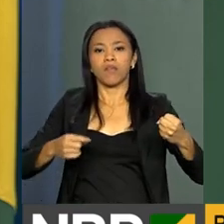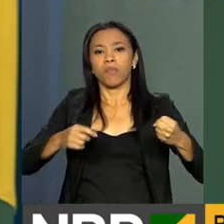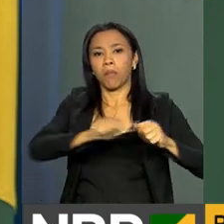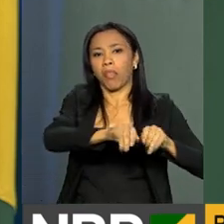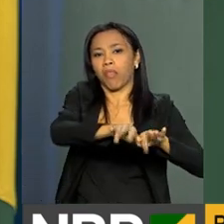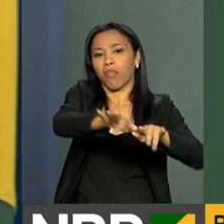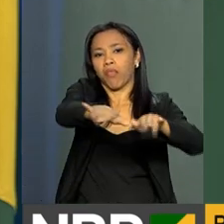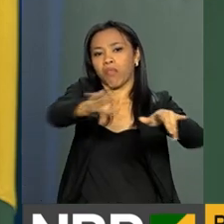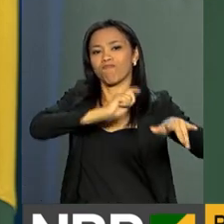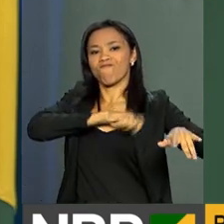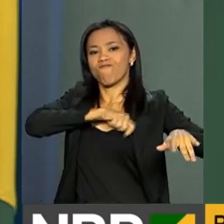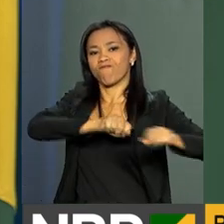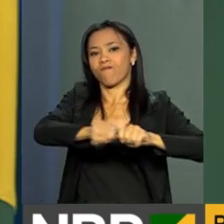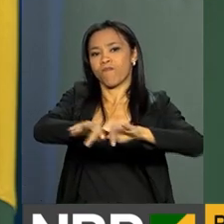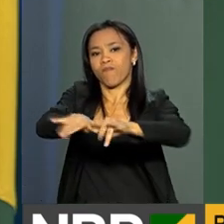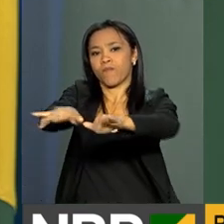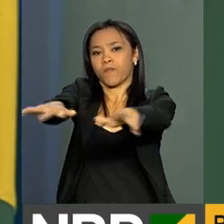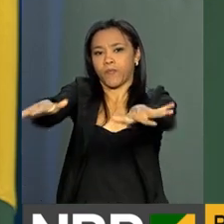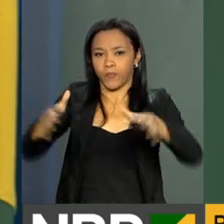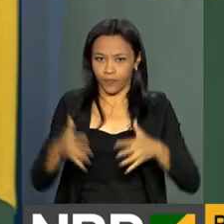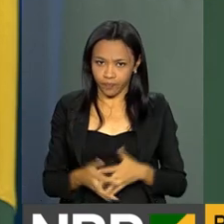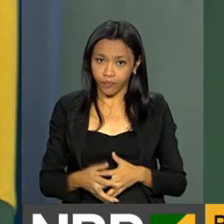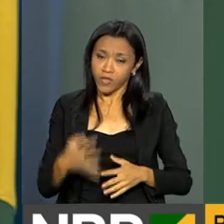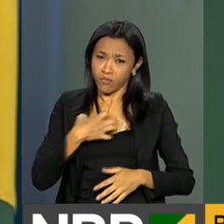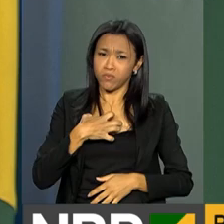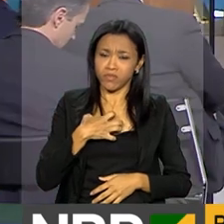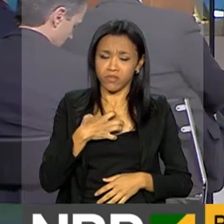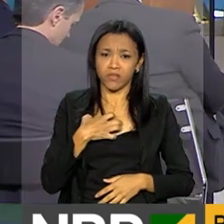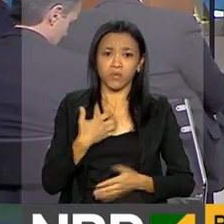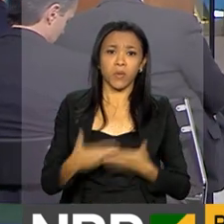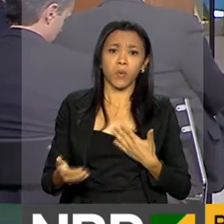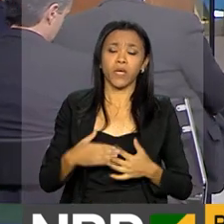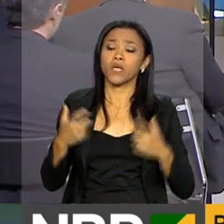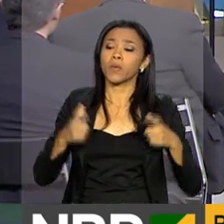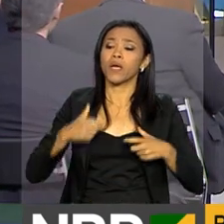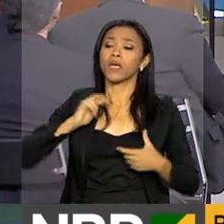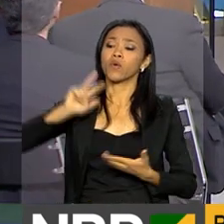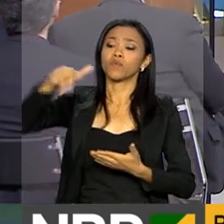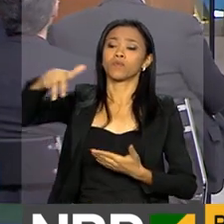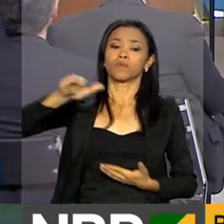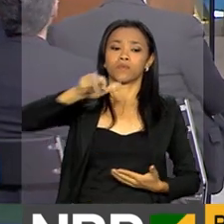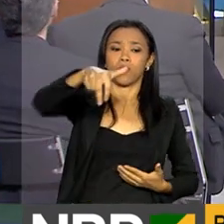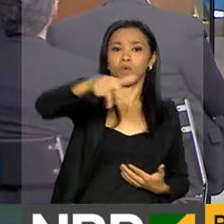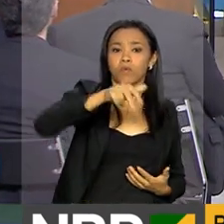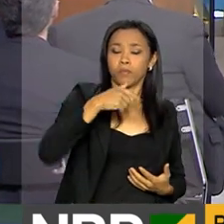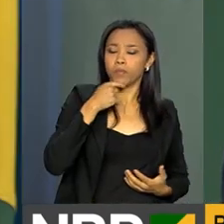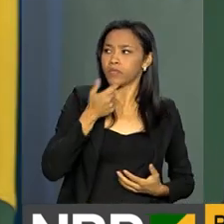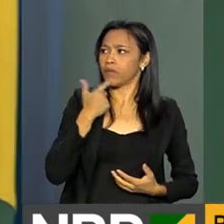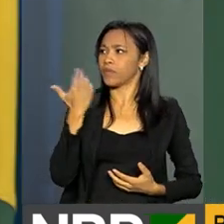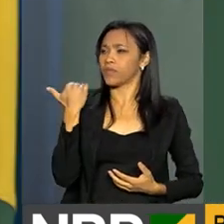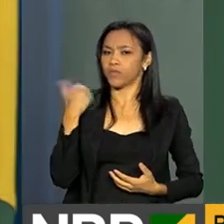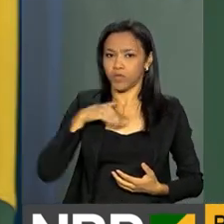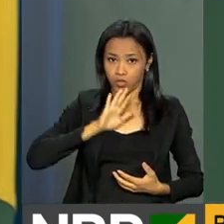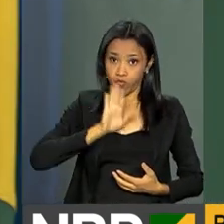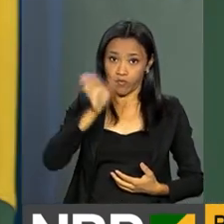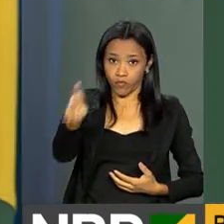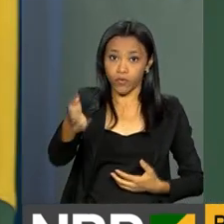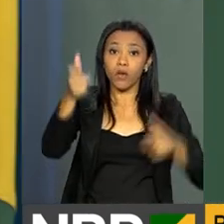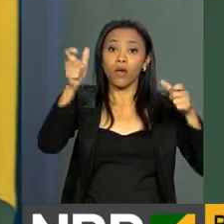que eu sinto em todos os locais que compareço, e olha, vou dizer a vocês, recentemente eu fui a Mato